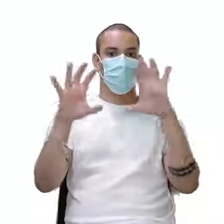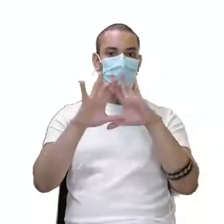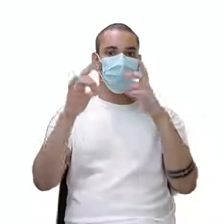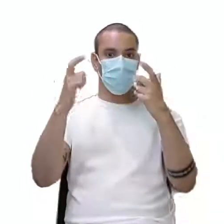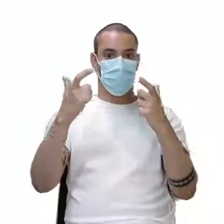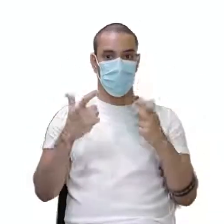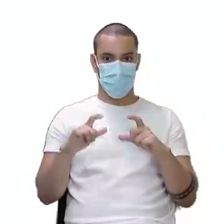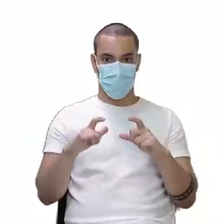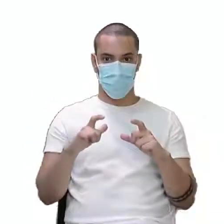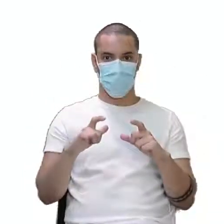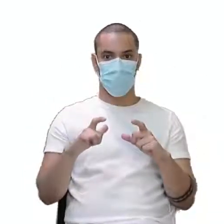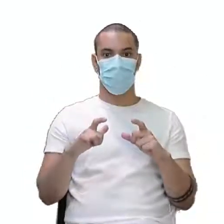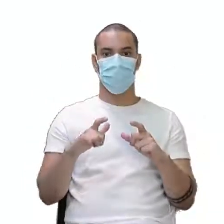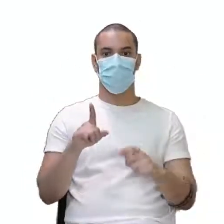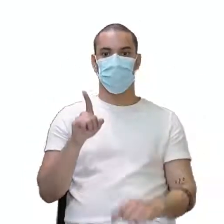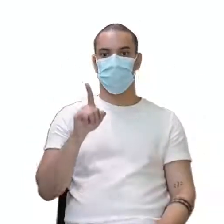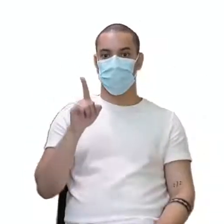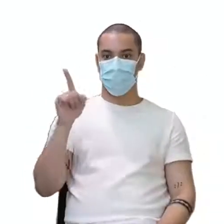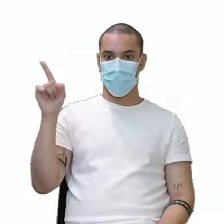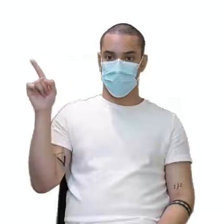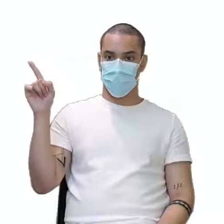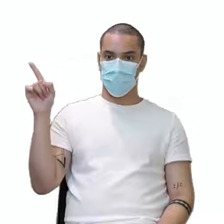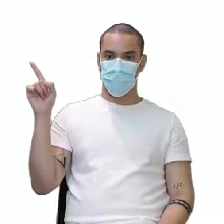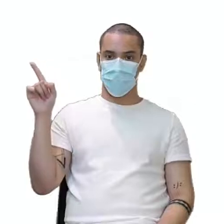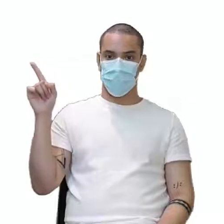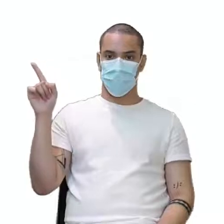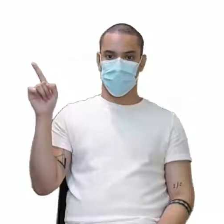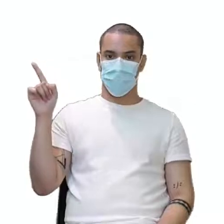Para o continente, para essa parte.